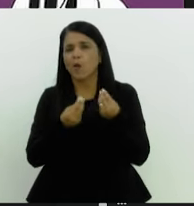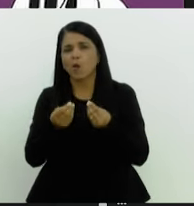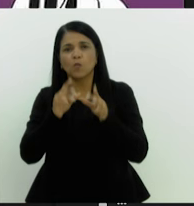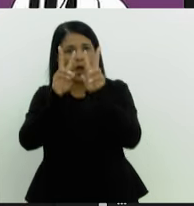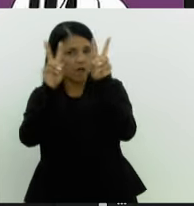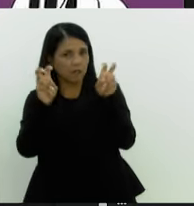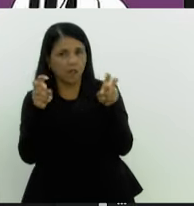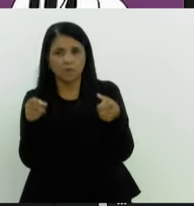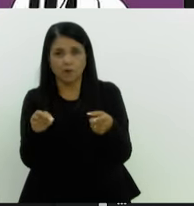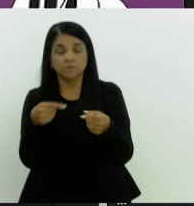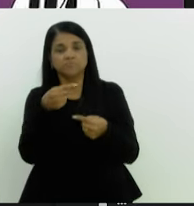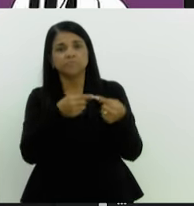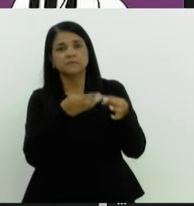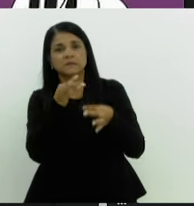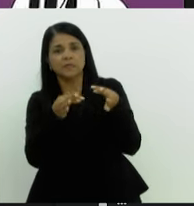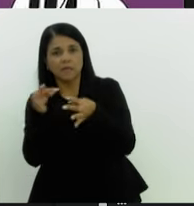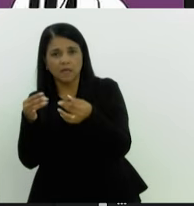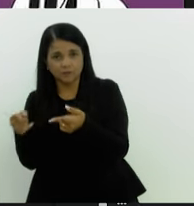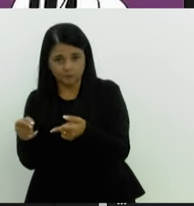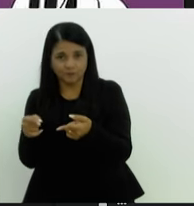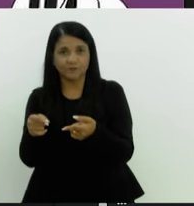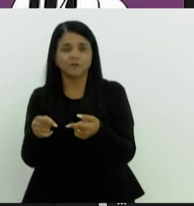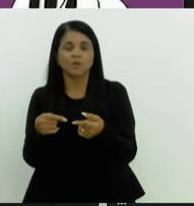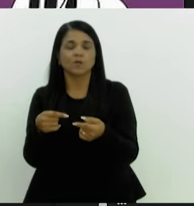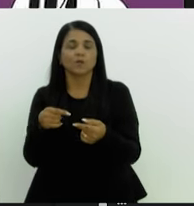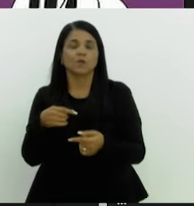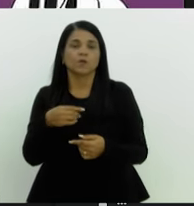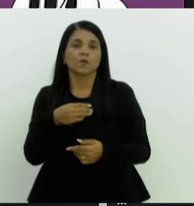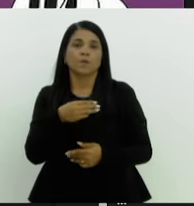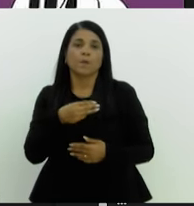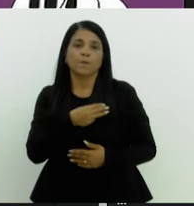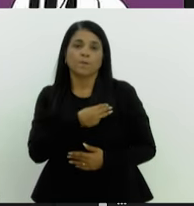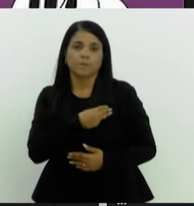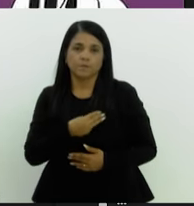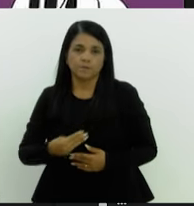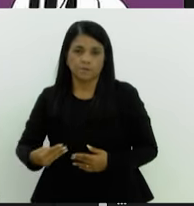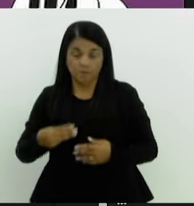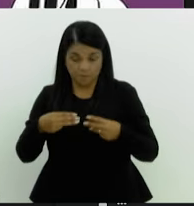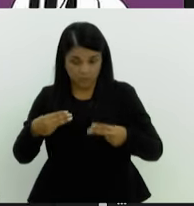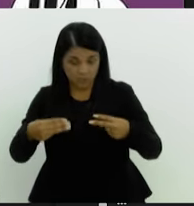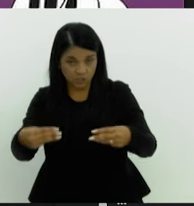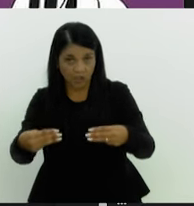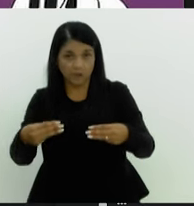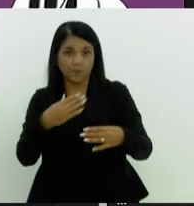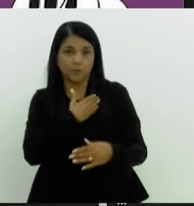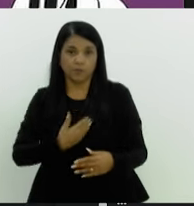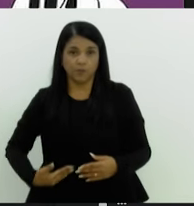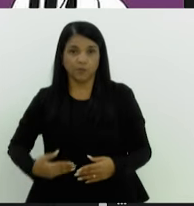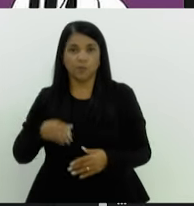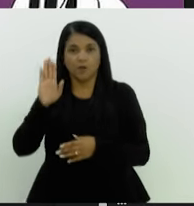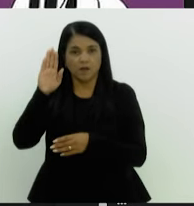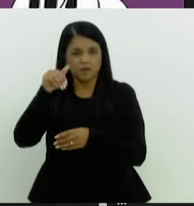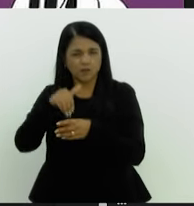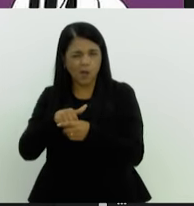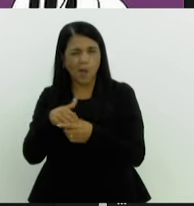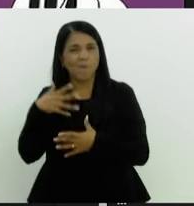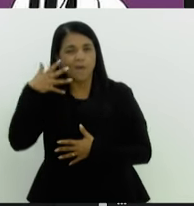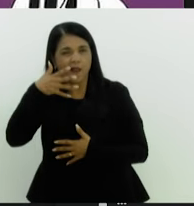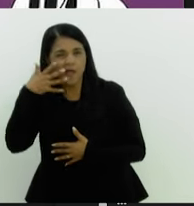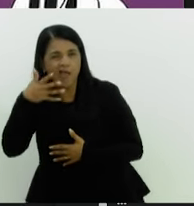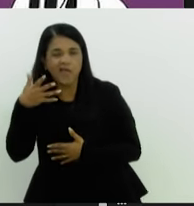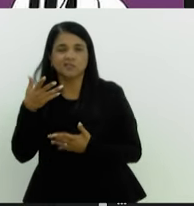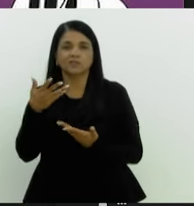essa tratado essa temática pelo Ministério Público eleitoral ali nós tivemos palestras troca de experiências